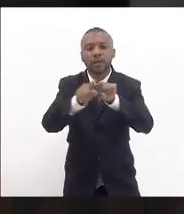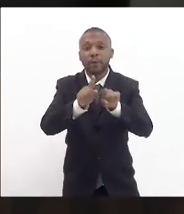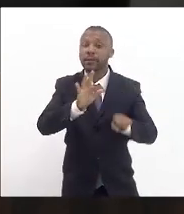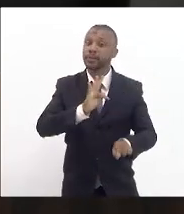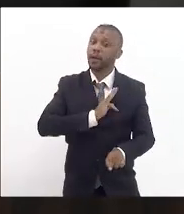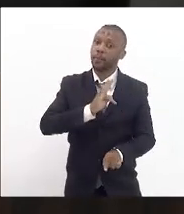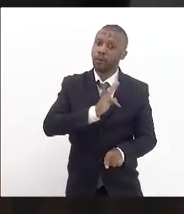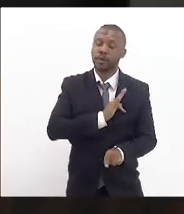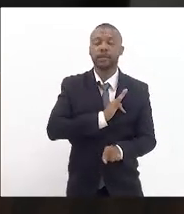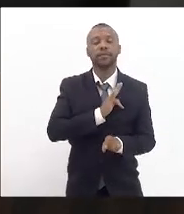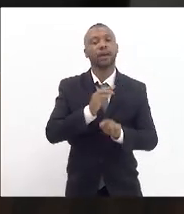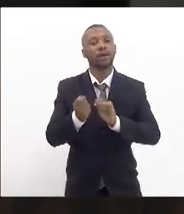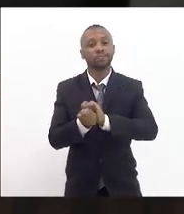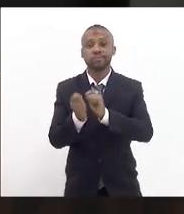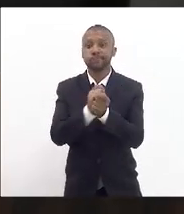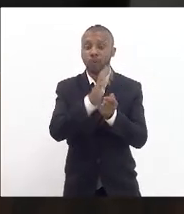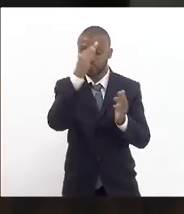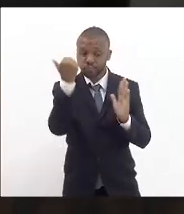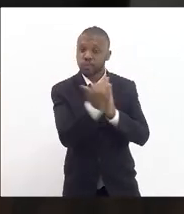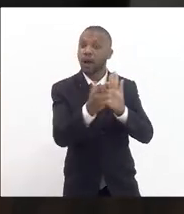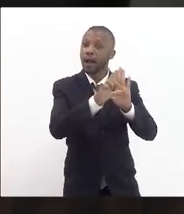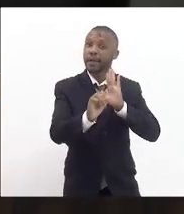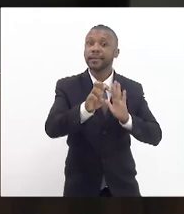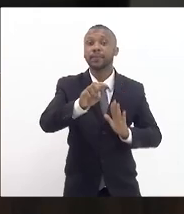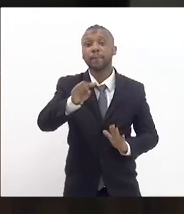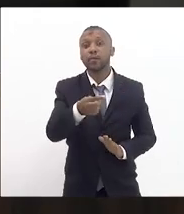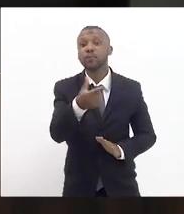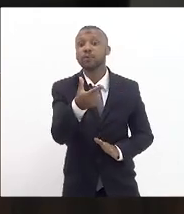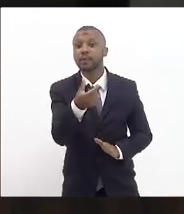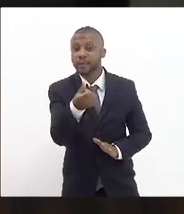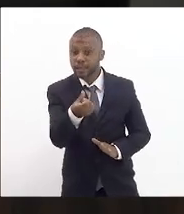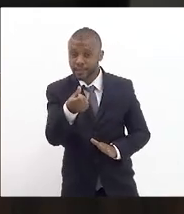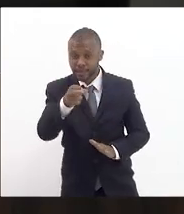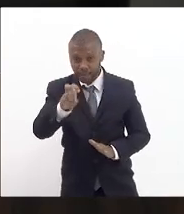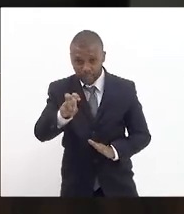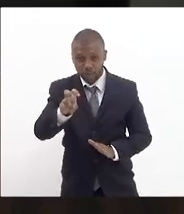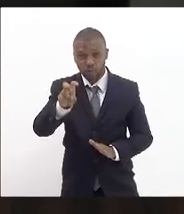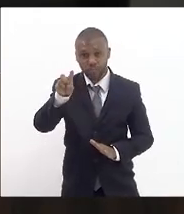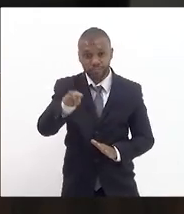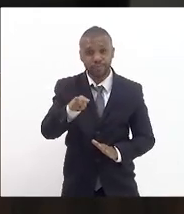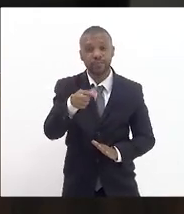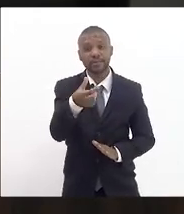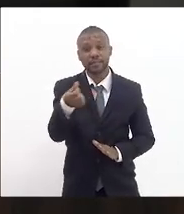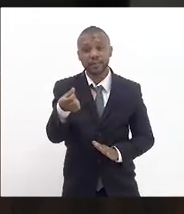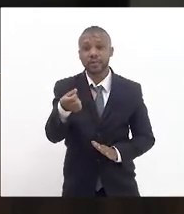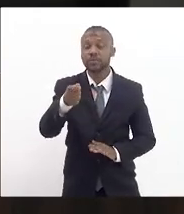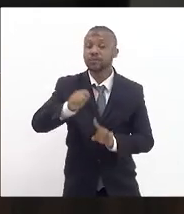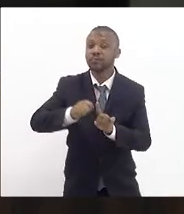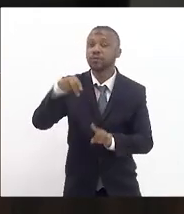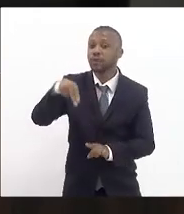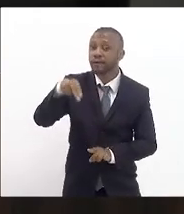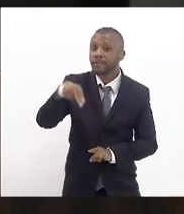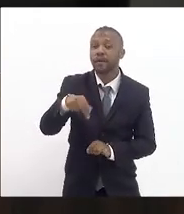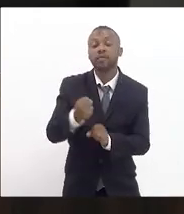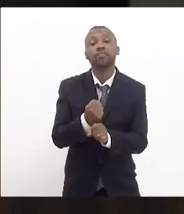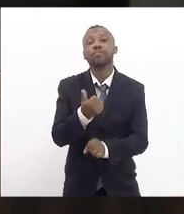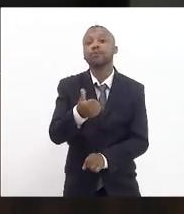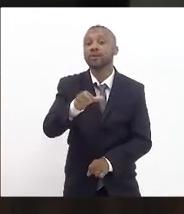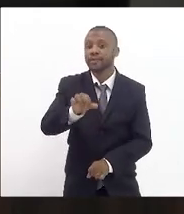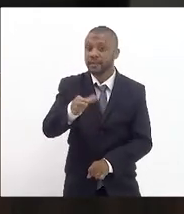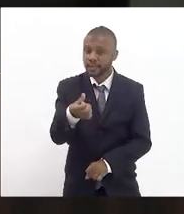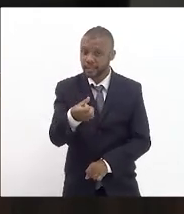Janeiro, em conformidade com o disposto na Lei 5.265, de 26/11/63, e